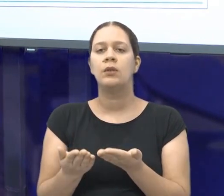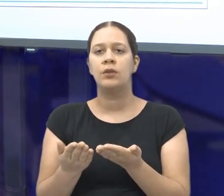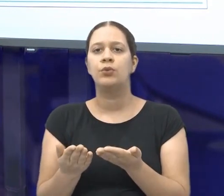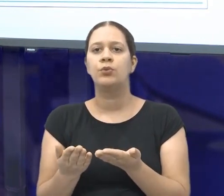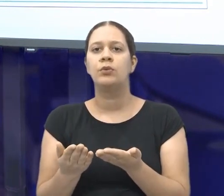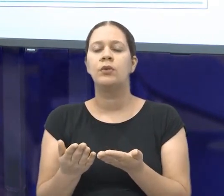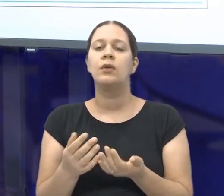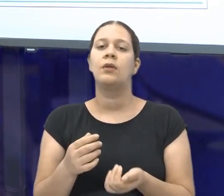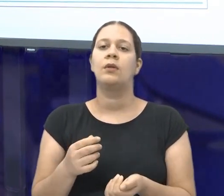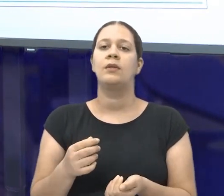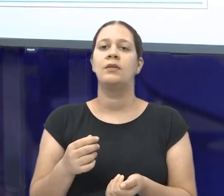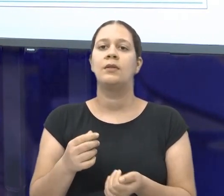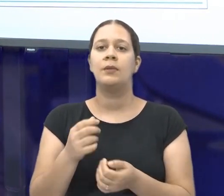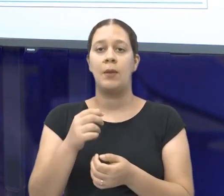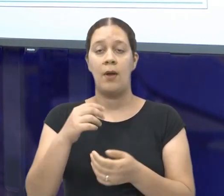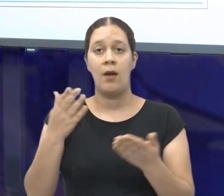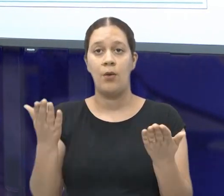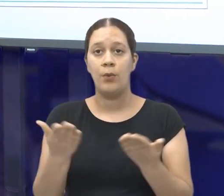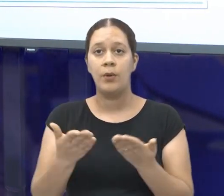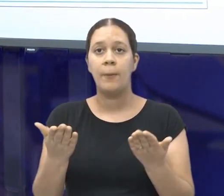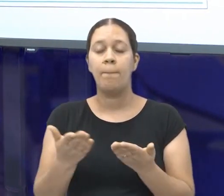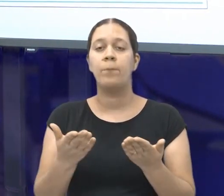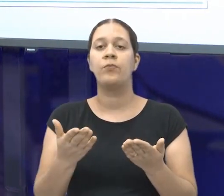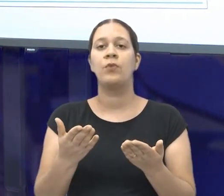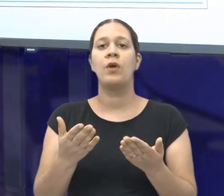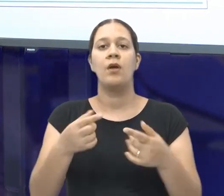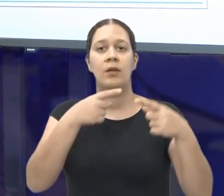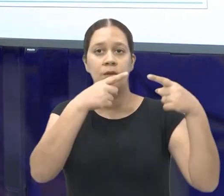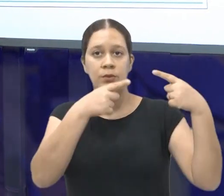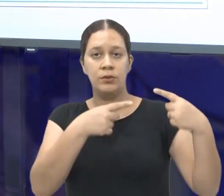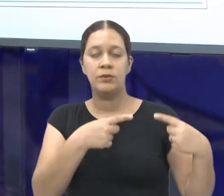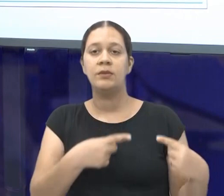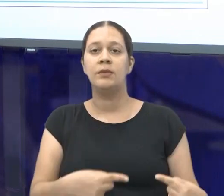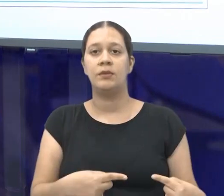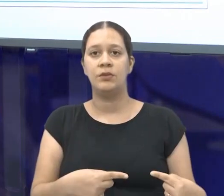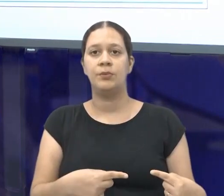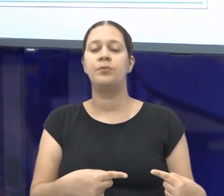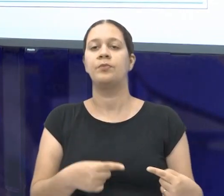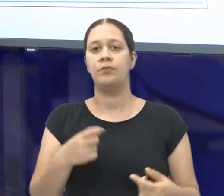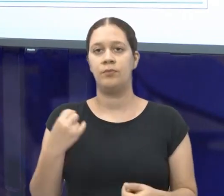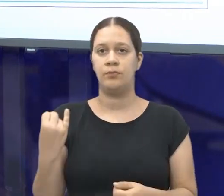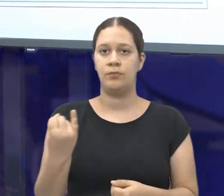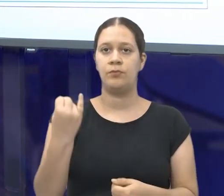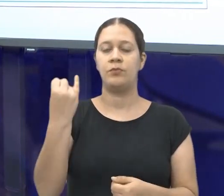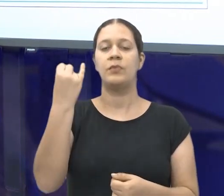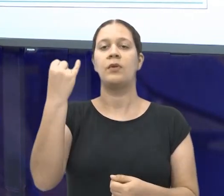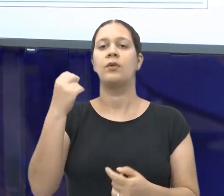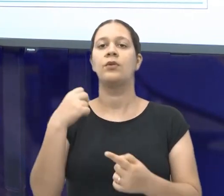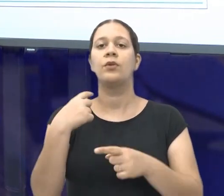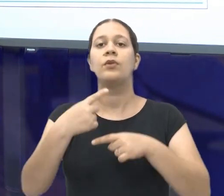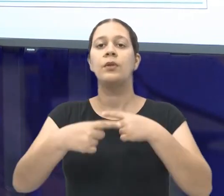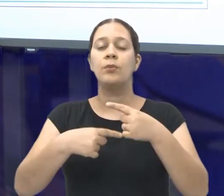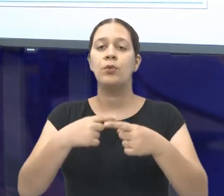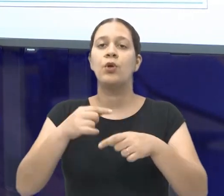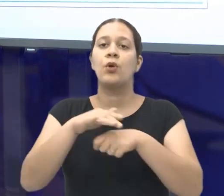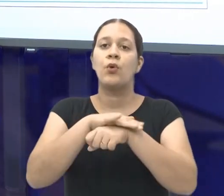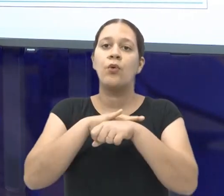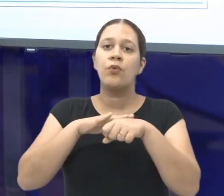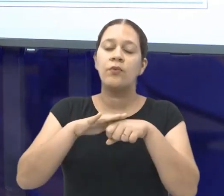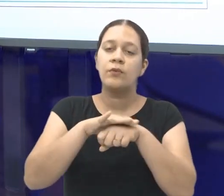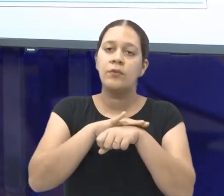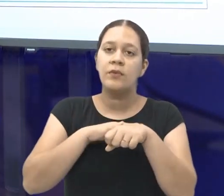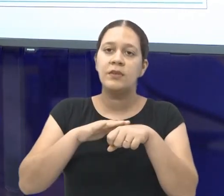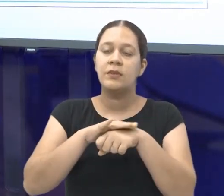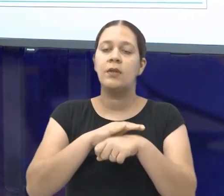seguem? Porque nós não tratamos em nossas aulas. Mas aí é o desafio, pesquisar e preencher a tabela para depois conversar com os colegas. Vai